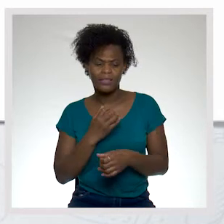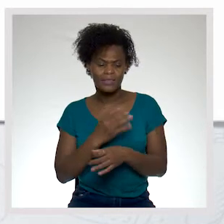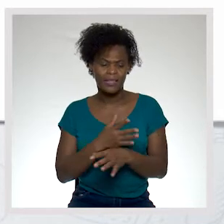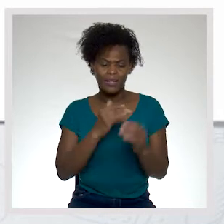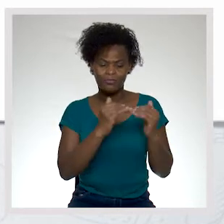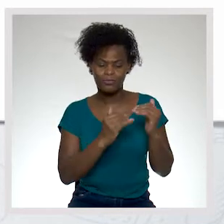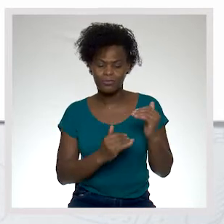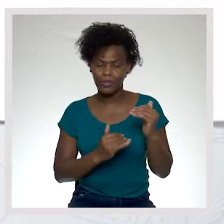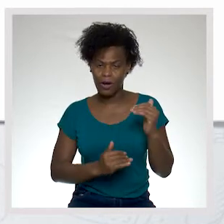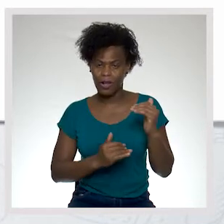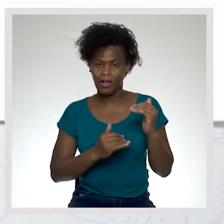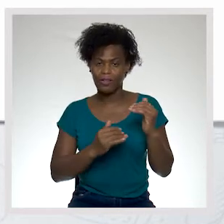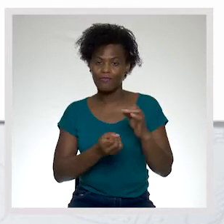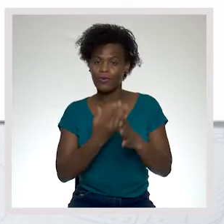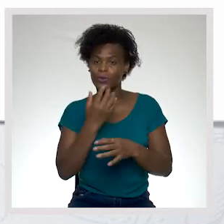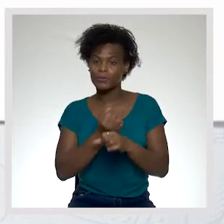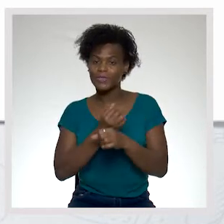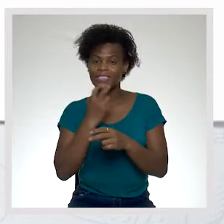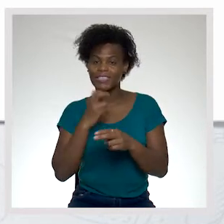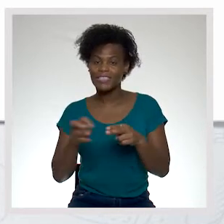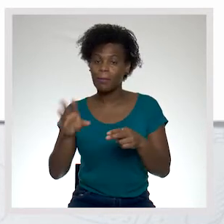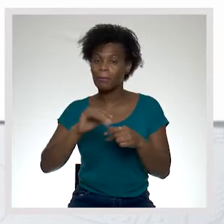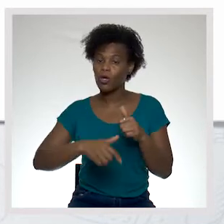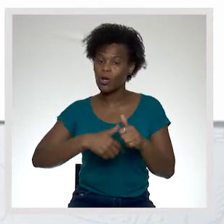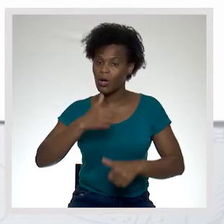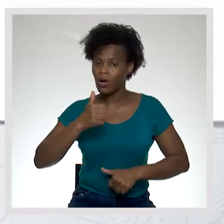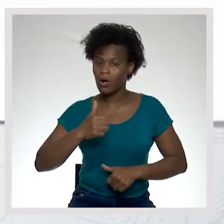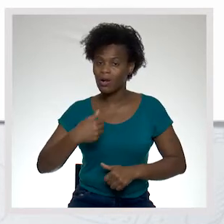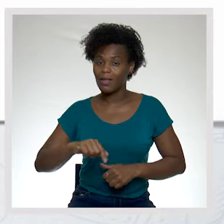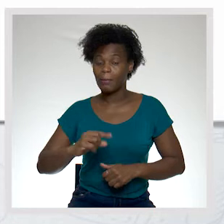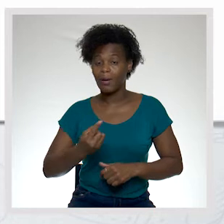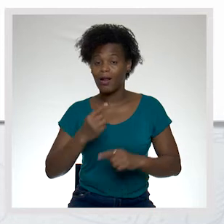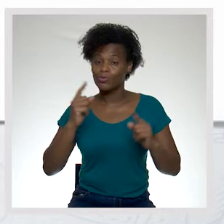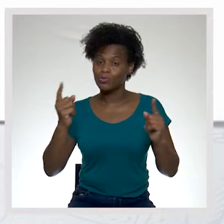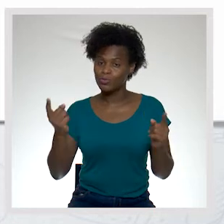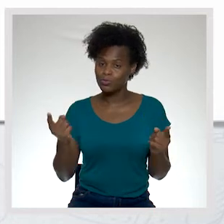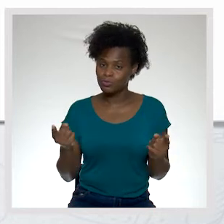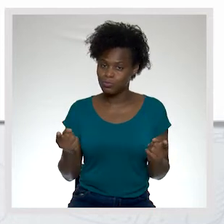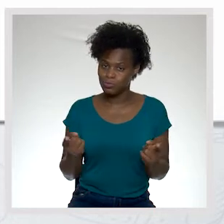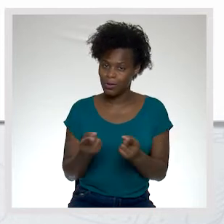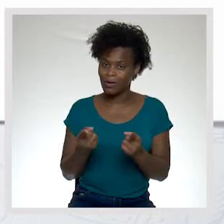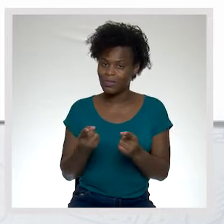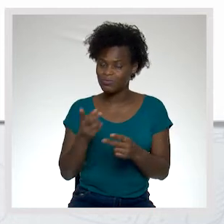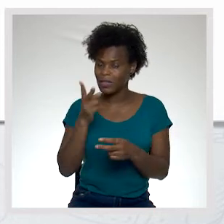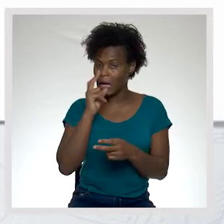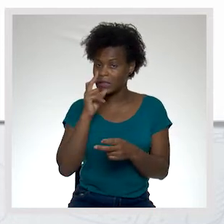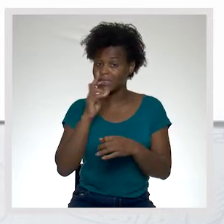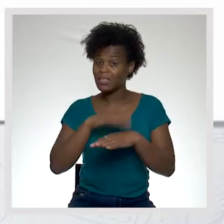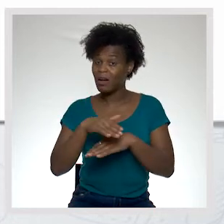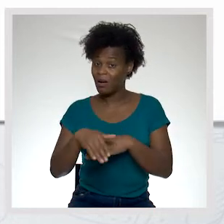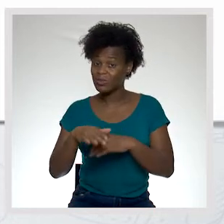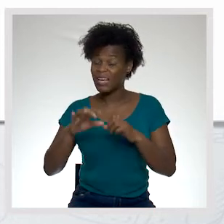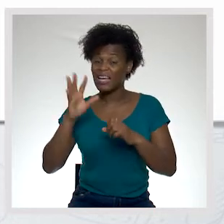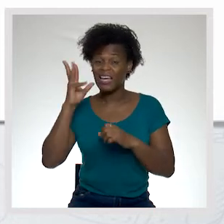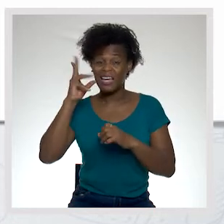de energia é a mais recomendável para a diminuição dos gases causadores do